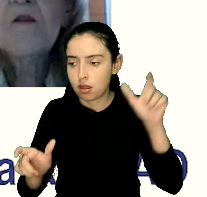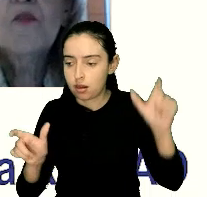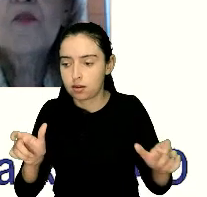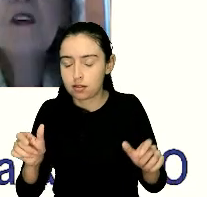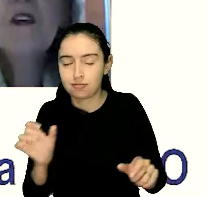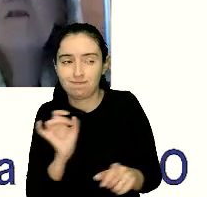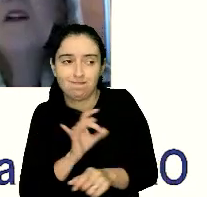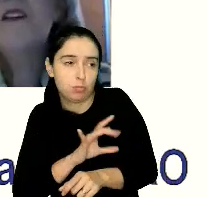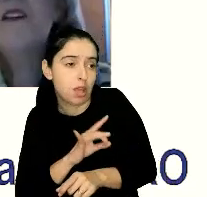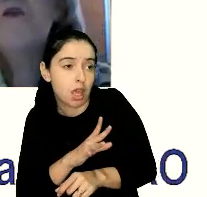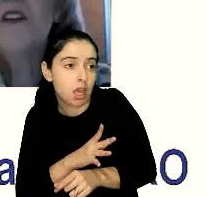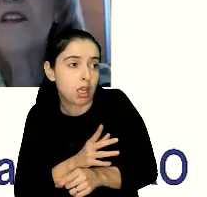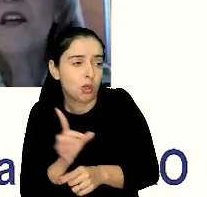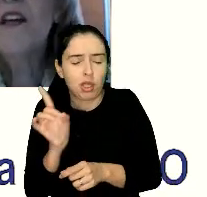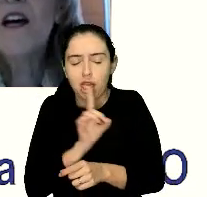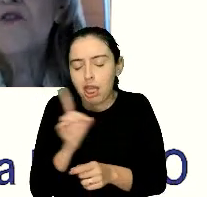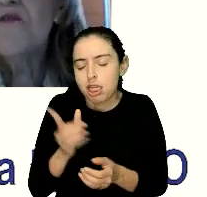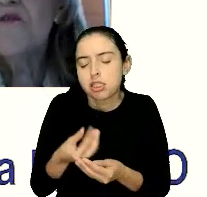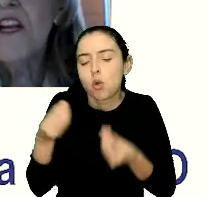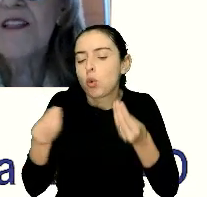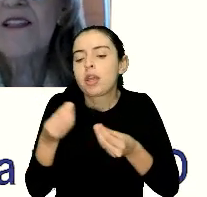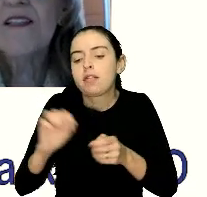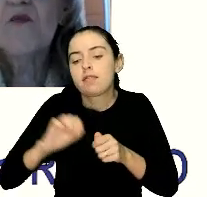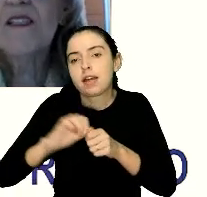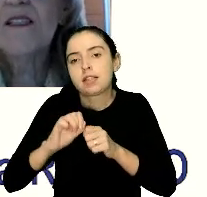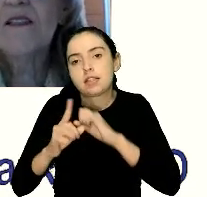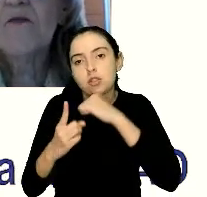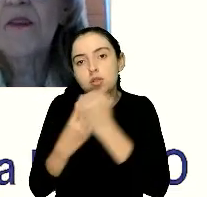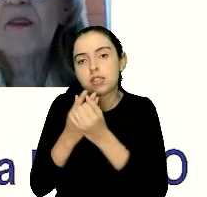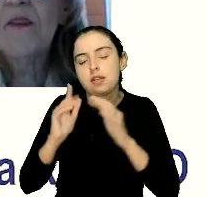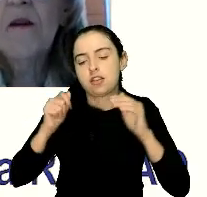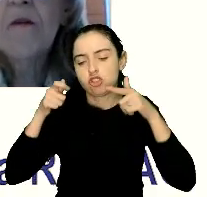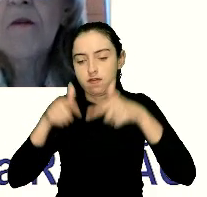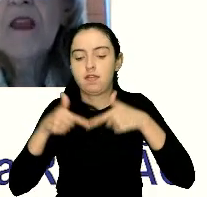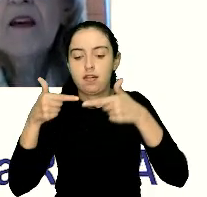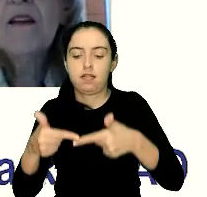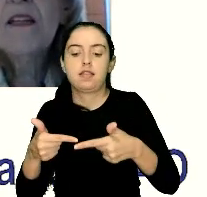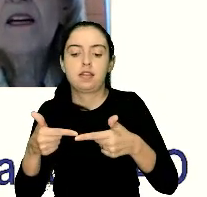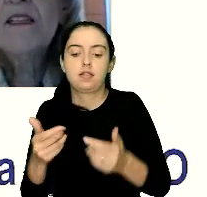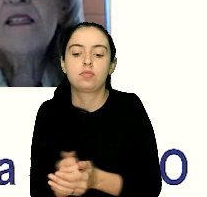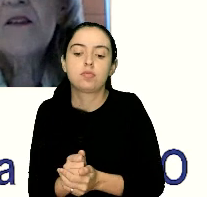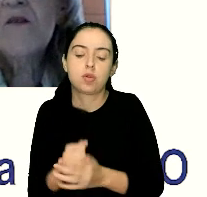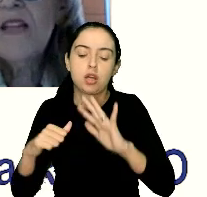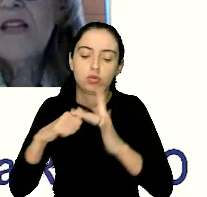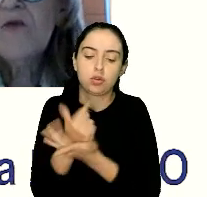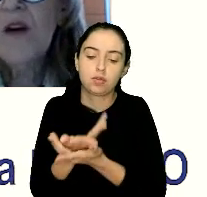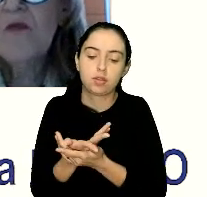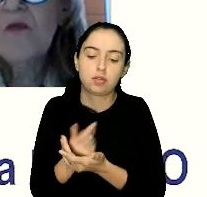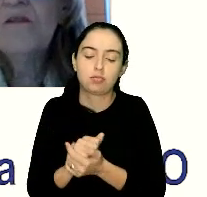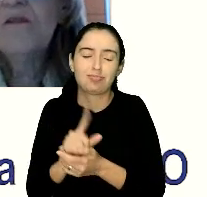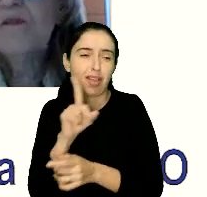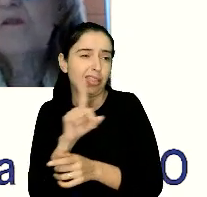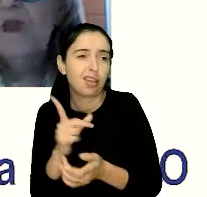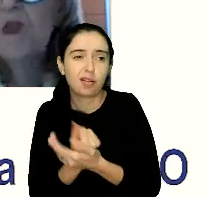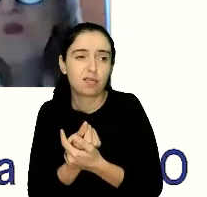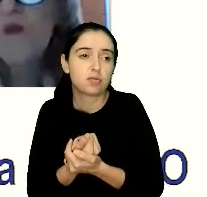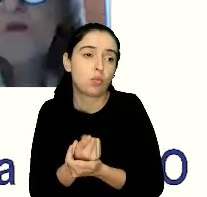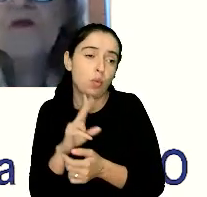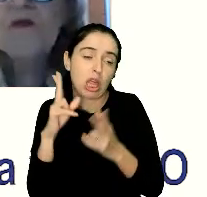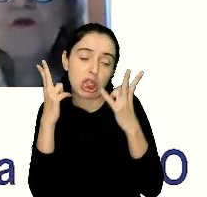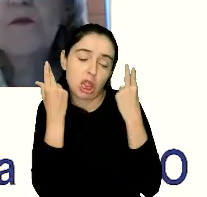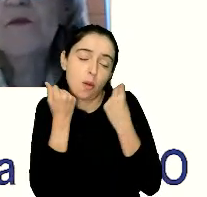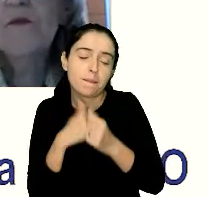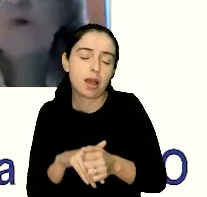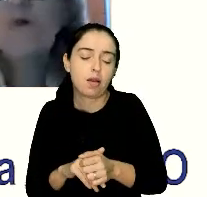medo, né? O que faz a sociedade encarar de frente essa situação, né? A negação é natural, né? Logo